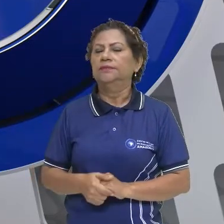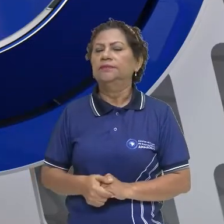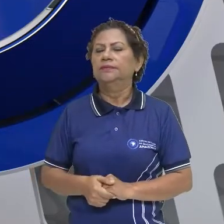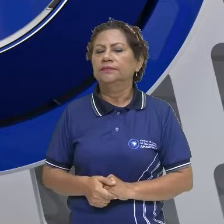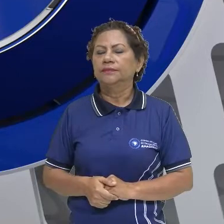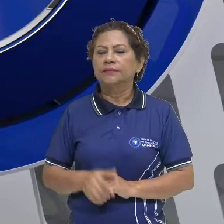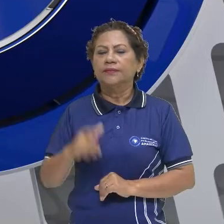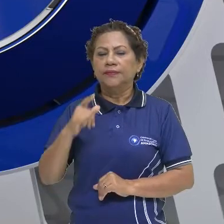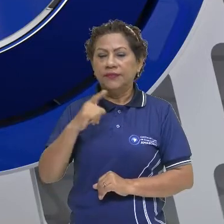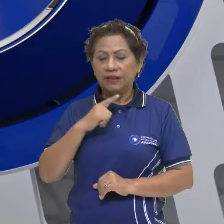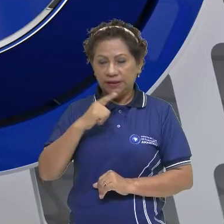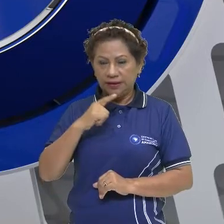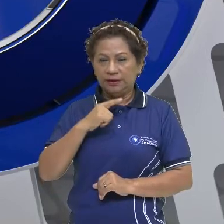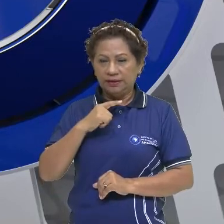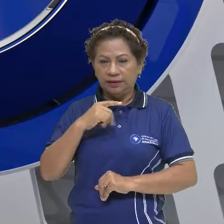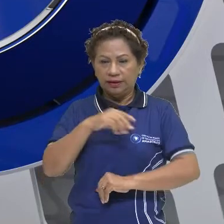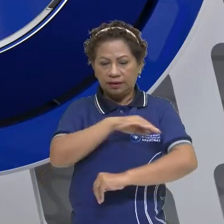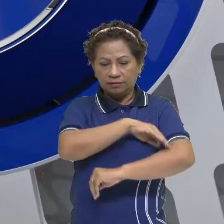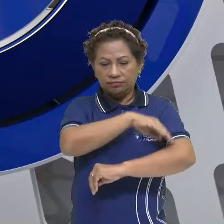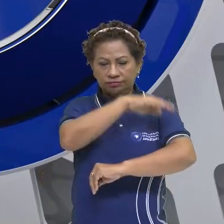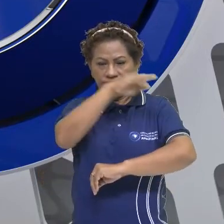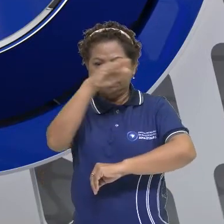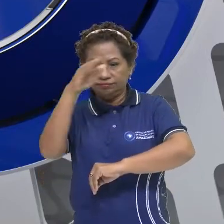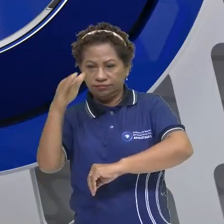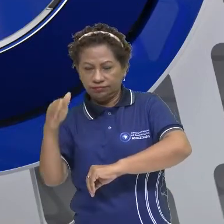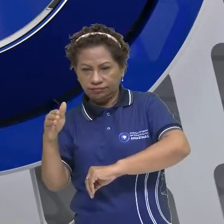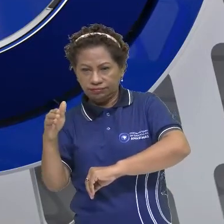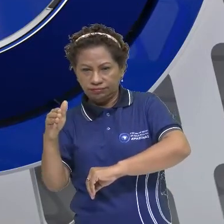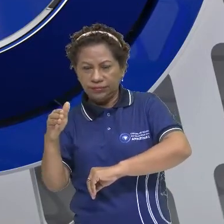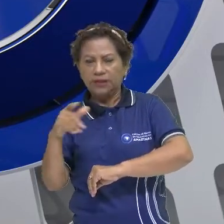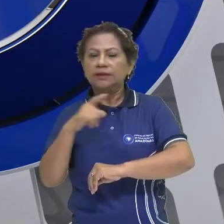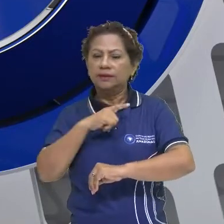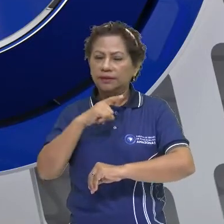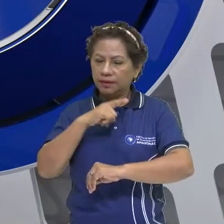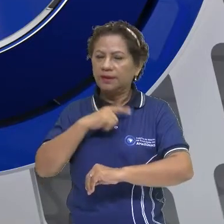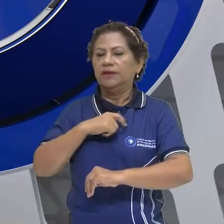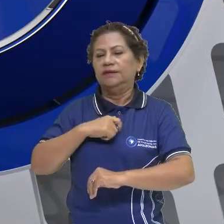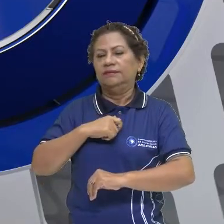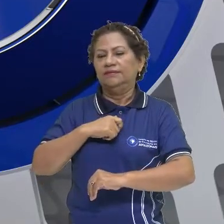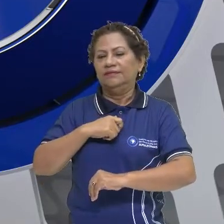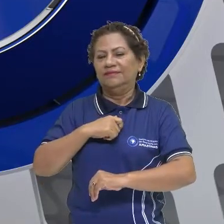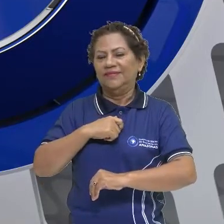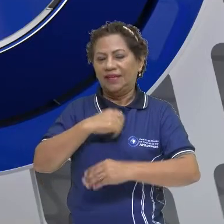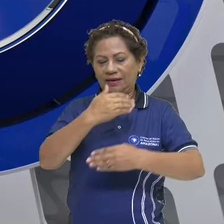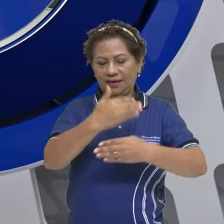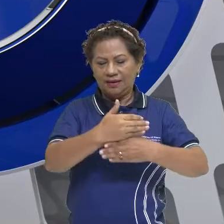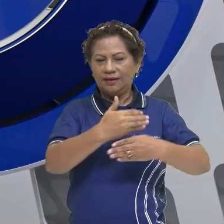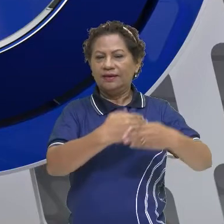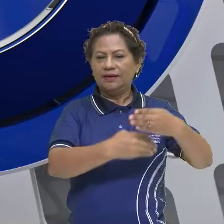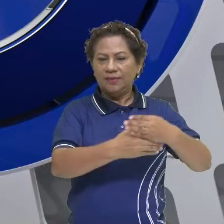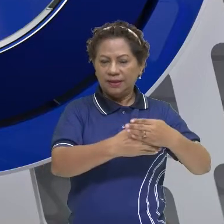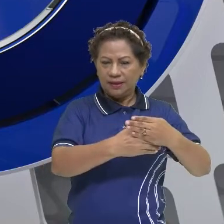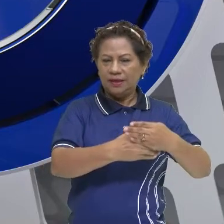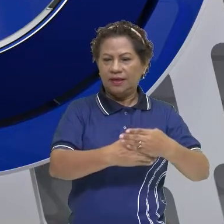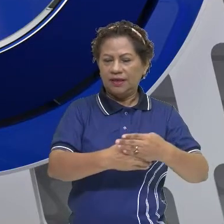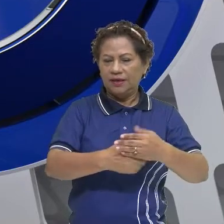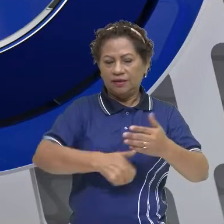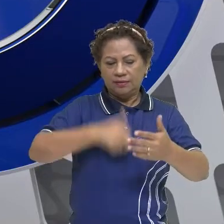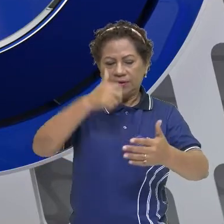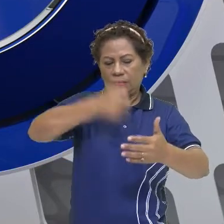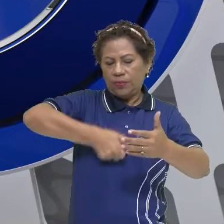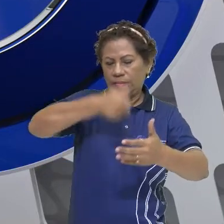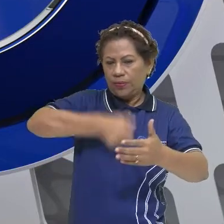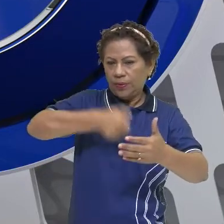algumas passagens de nível que tem grafites pintados nas paredes. Porque